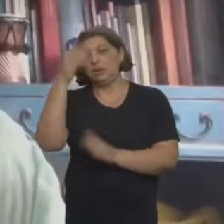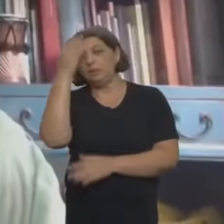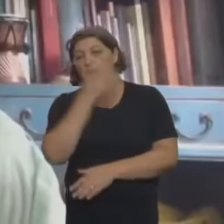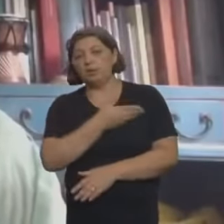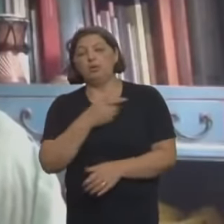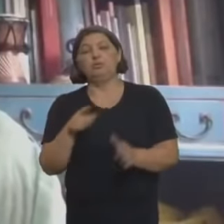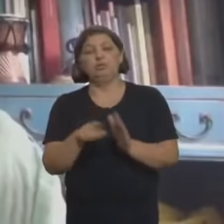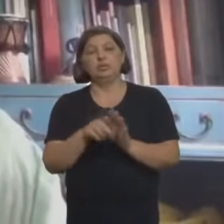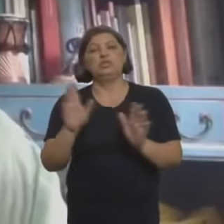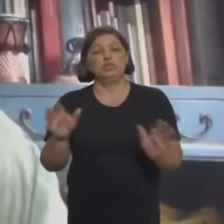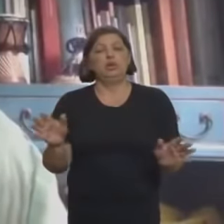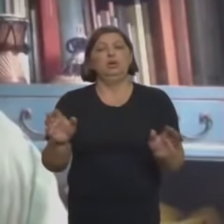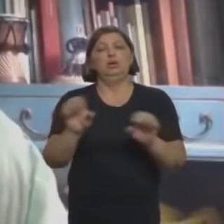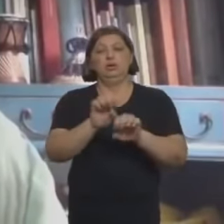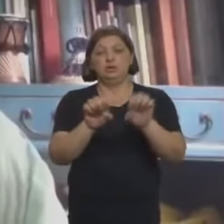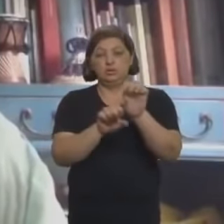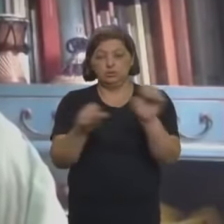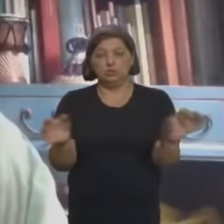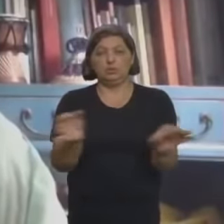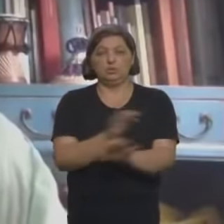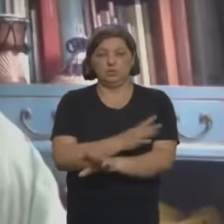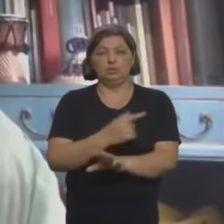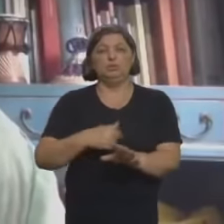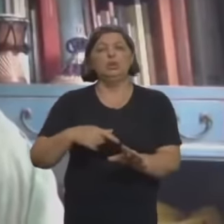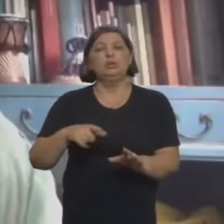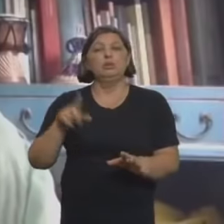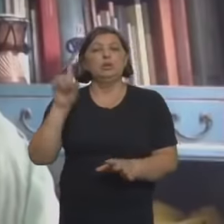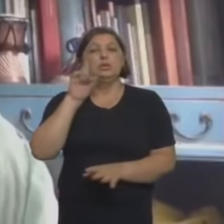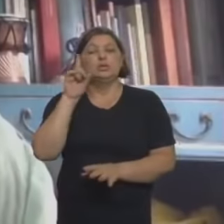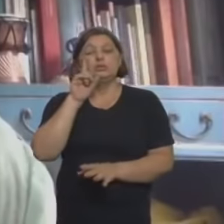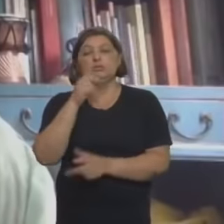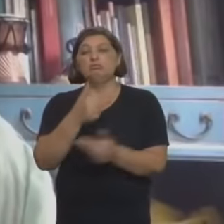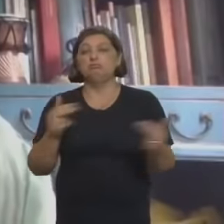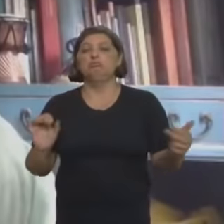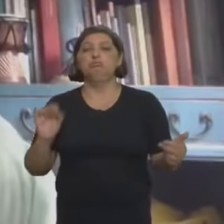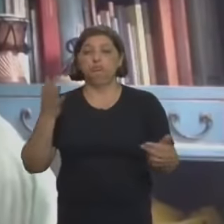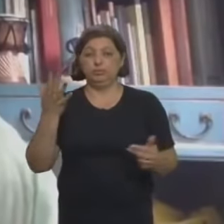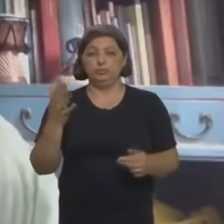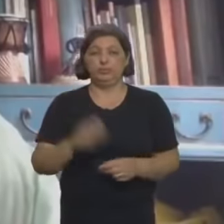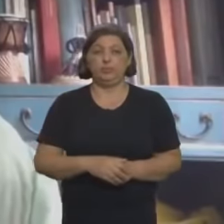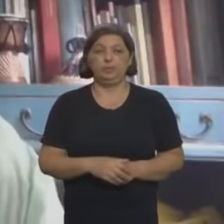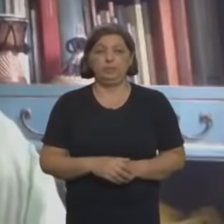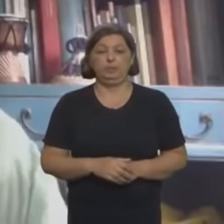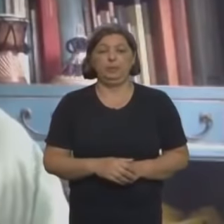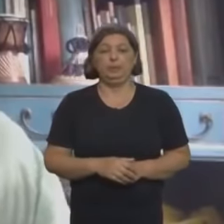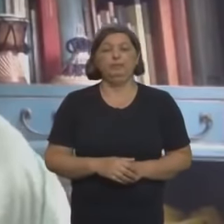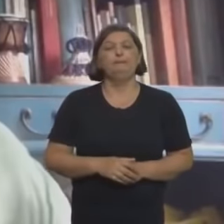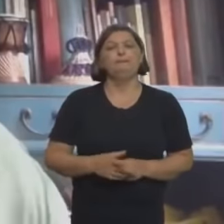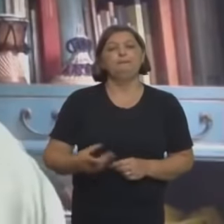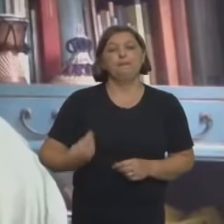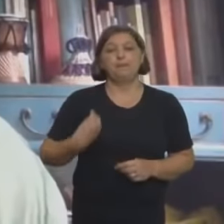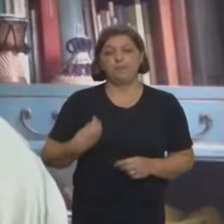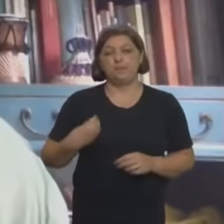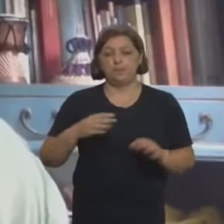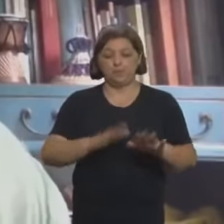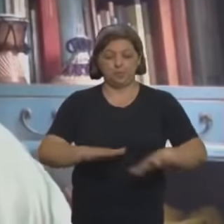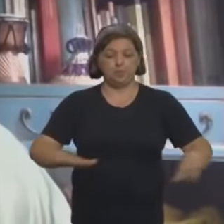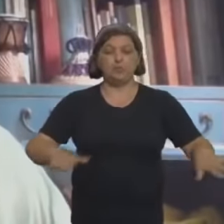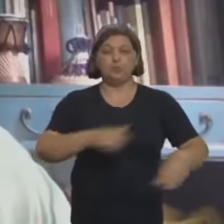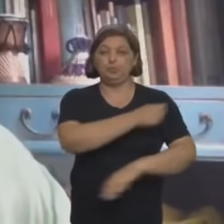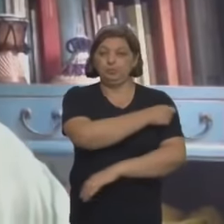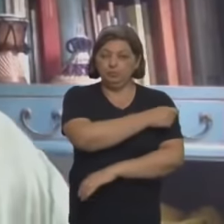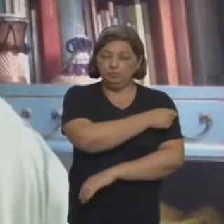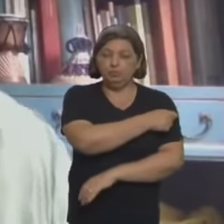roteiro estruturado, que traz situações reais, da convivência dos alunos para